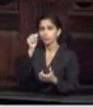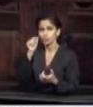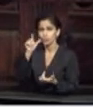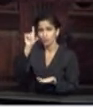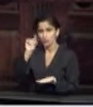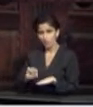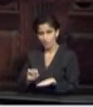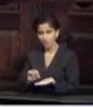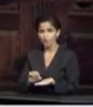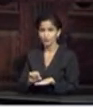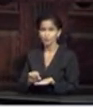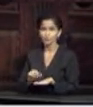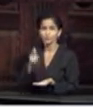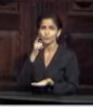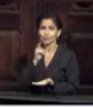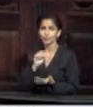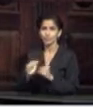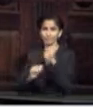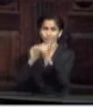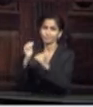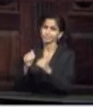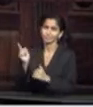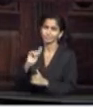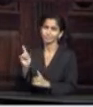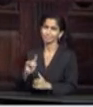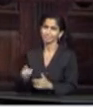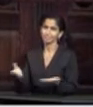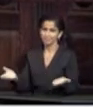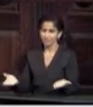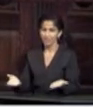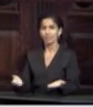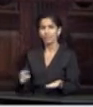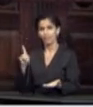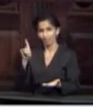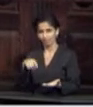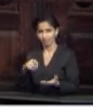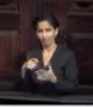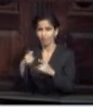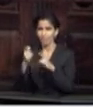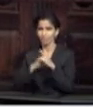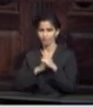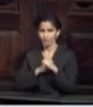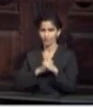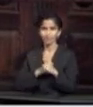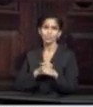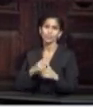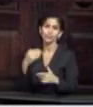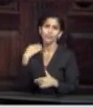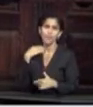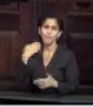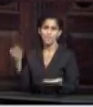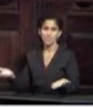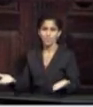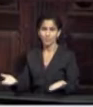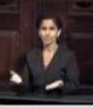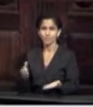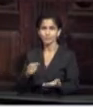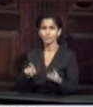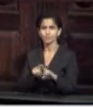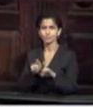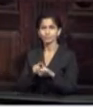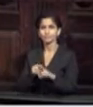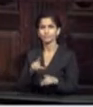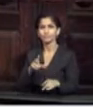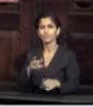não resolveram, não serão esses empréstimos que o Estado do Rio quer tomar agora e com a alienação da SEDAI em nome